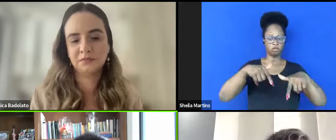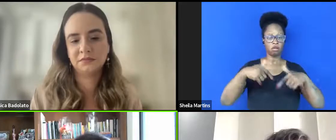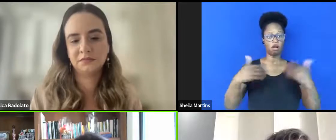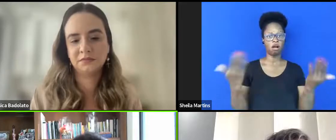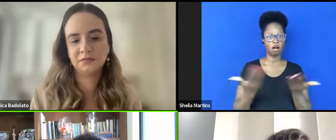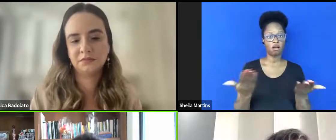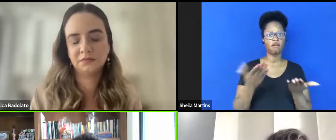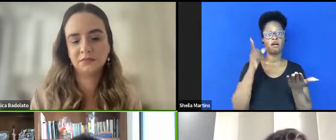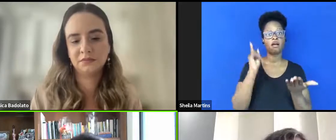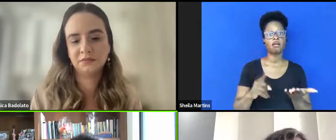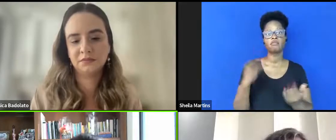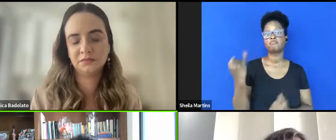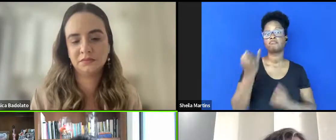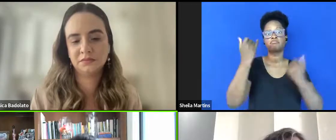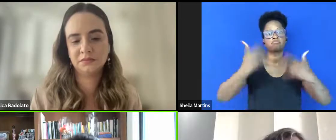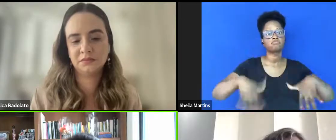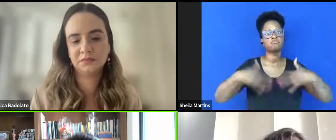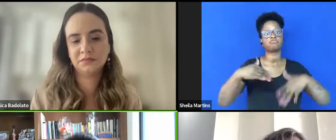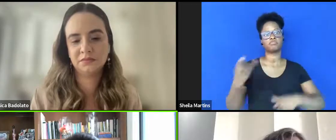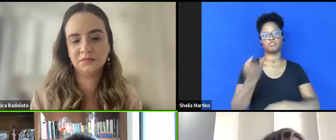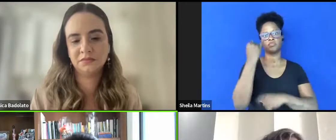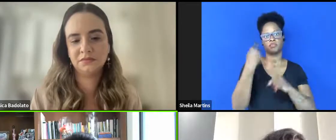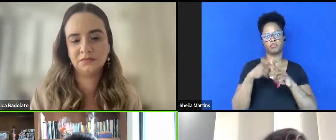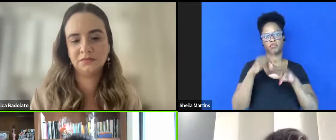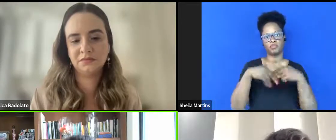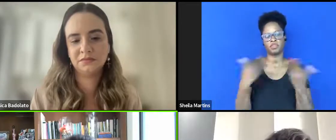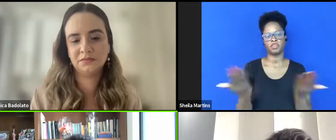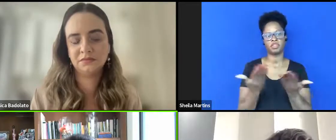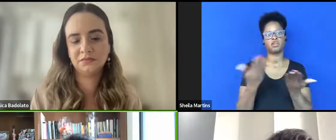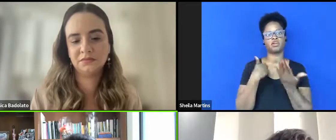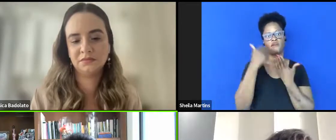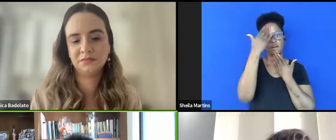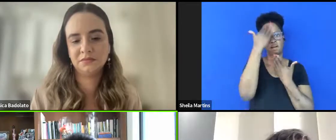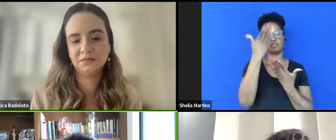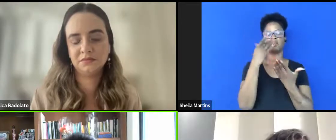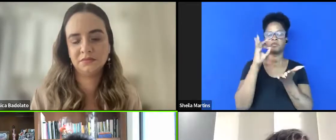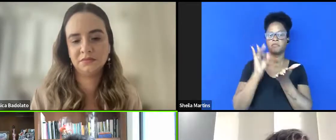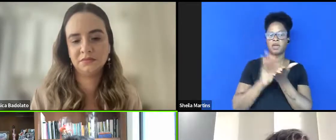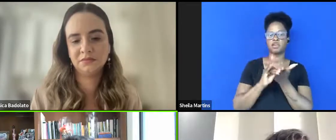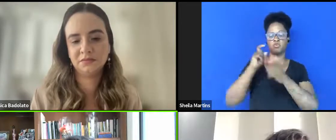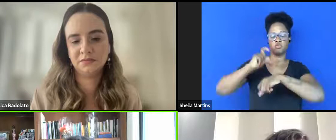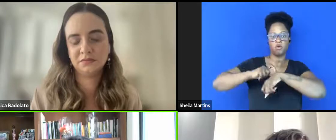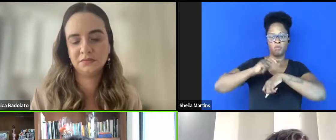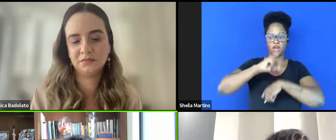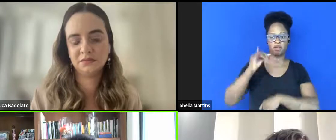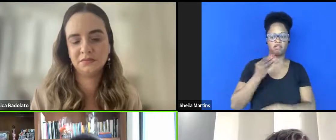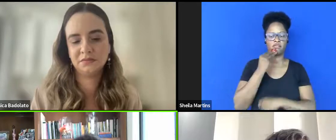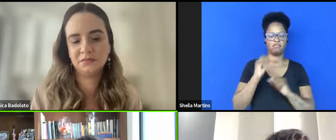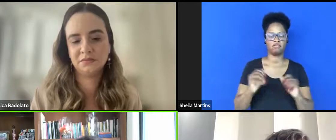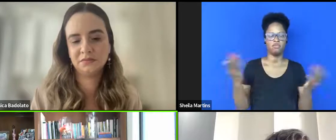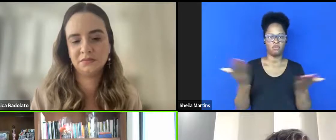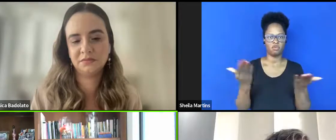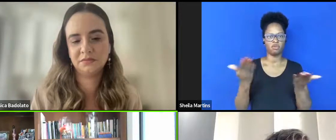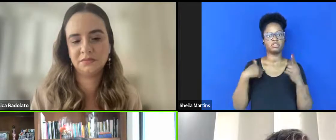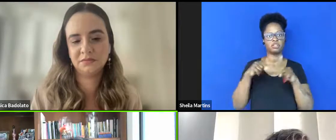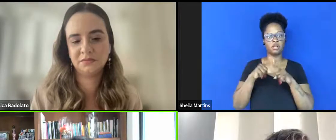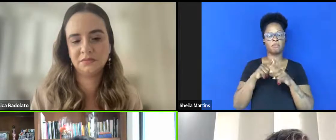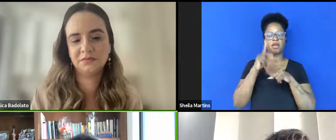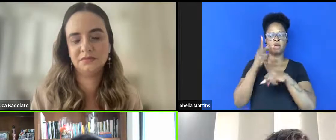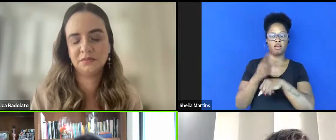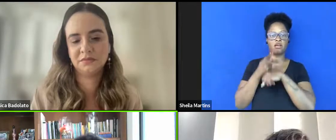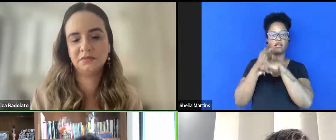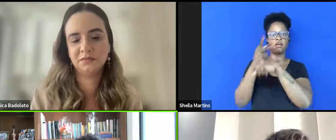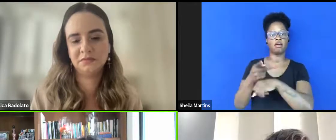é extremamente importante. Então, eu agradeço muito esse momento, essa oportunidade, e eu dedico esse prêmio